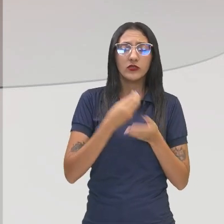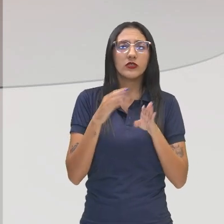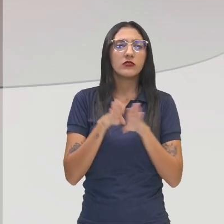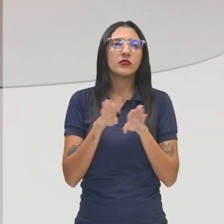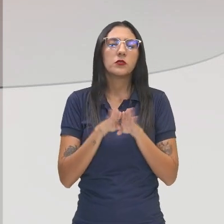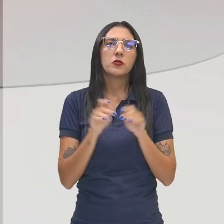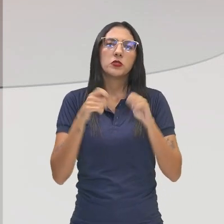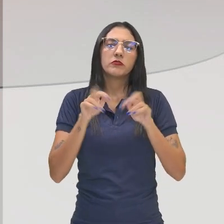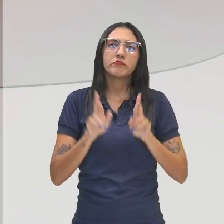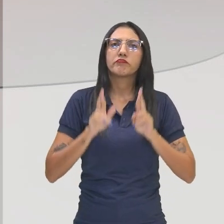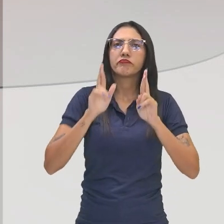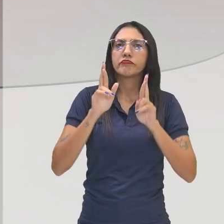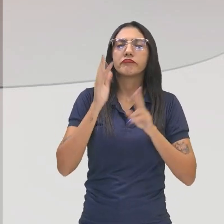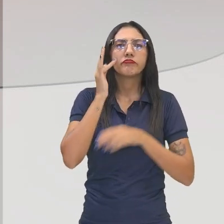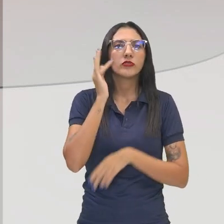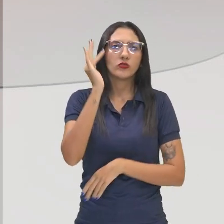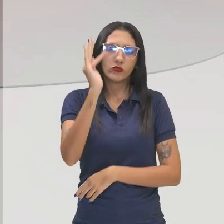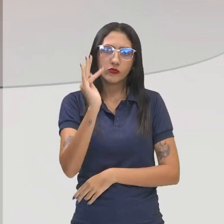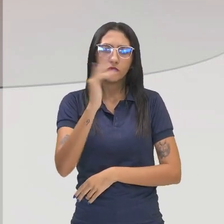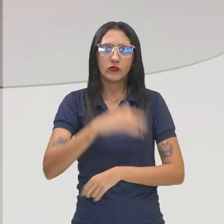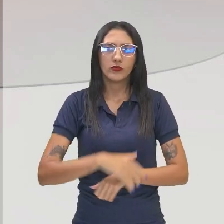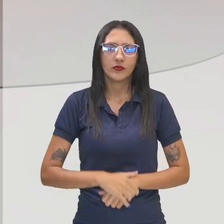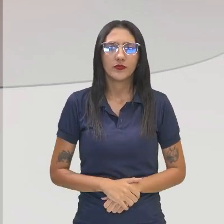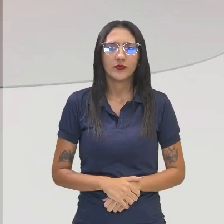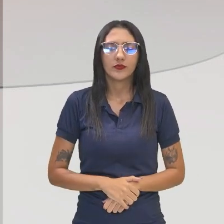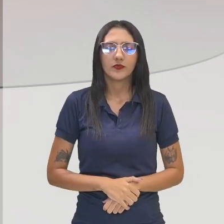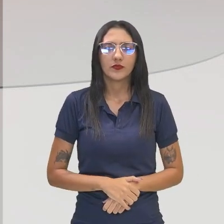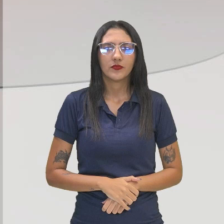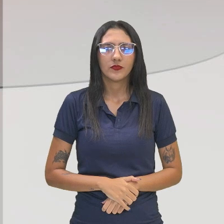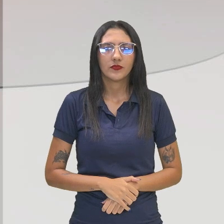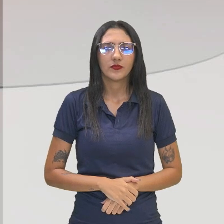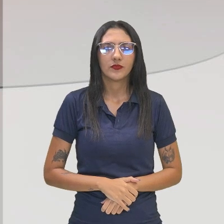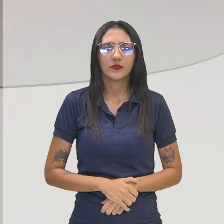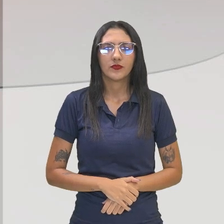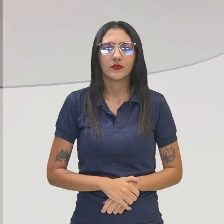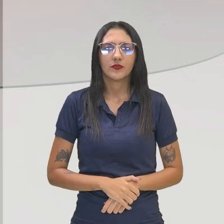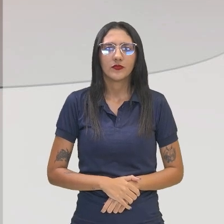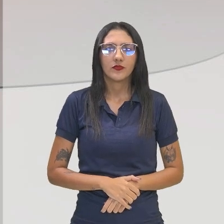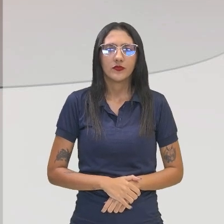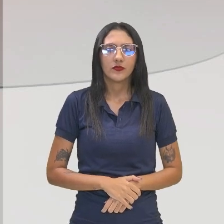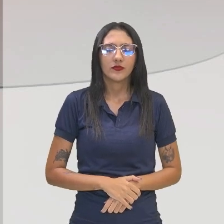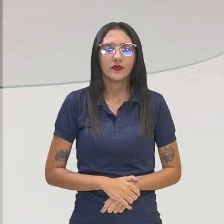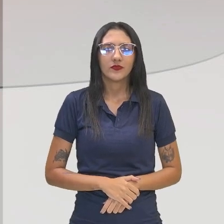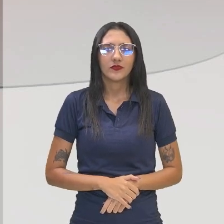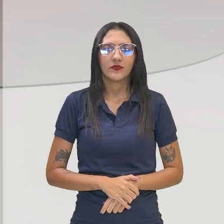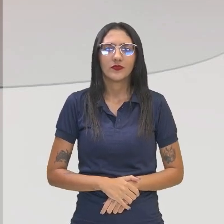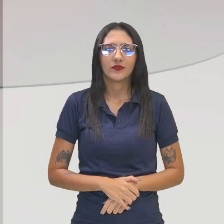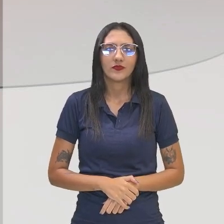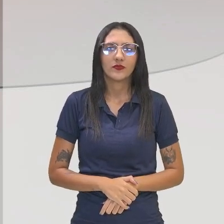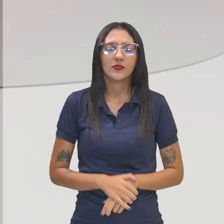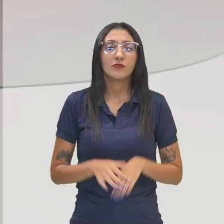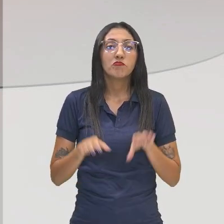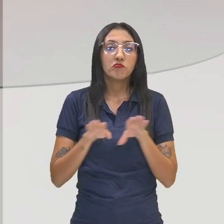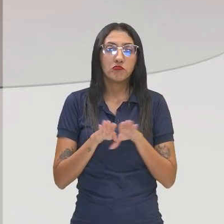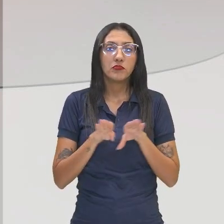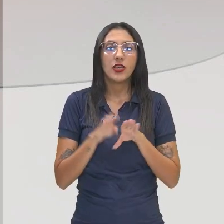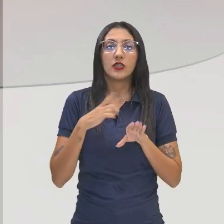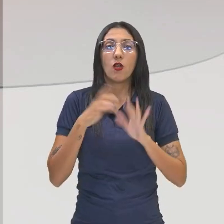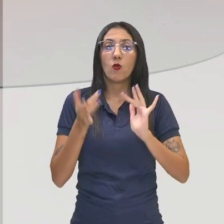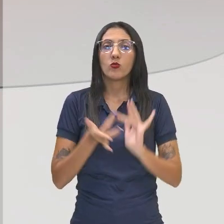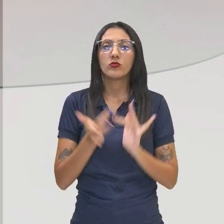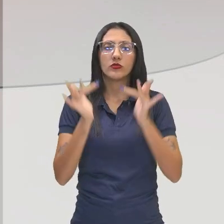amanhã. Assim como você vai ter a contextualização. Olha